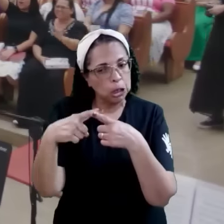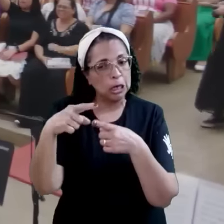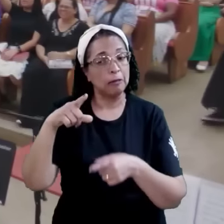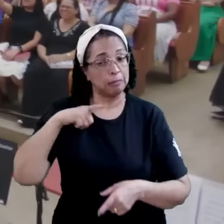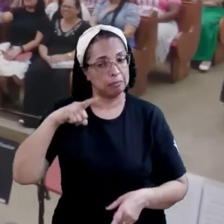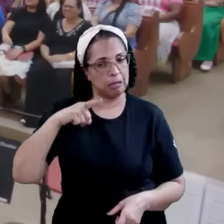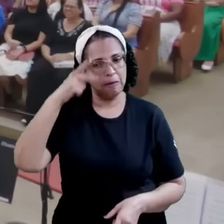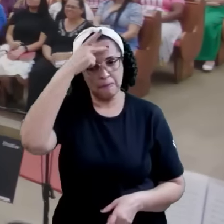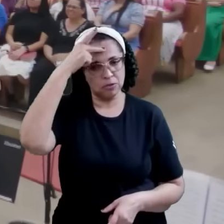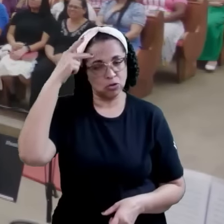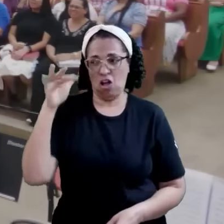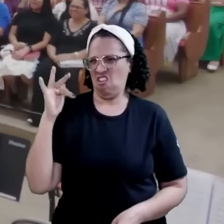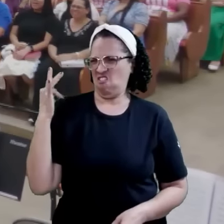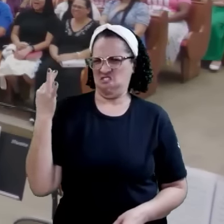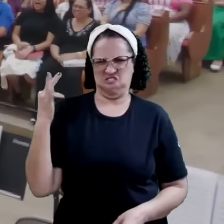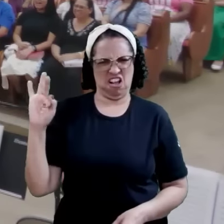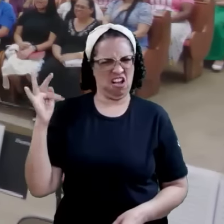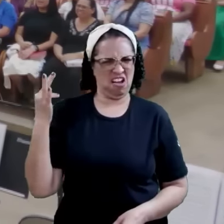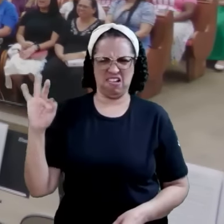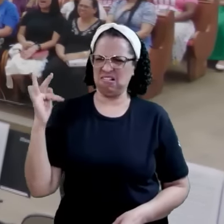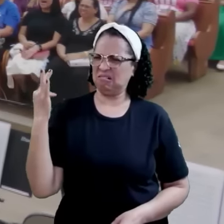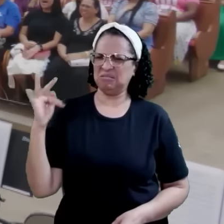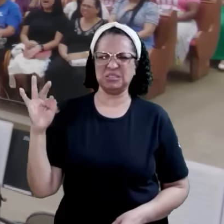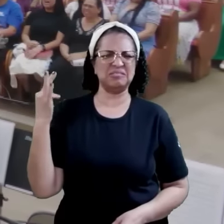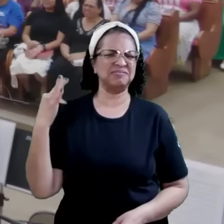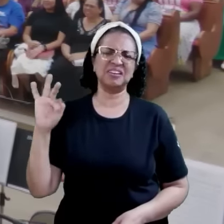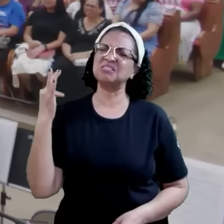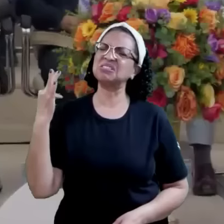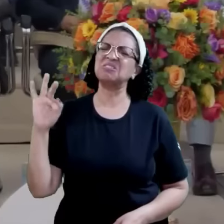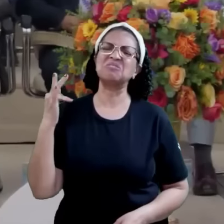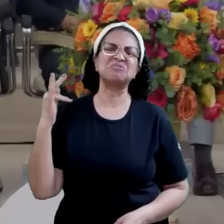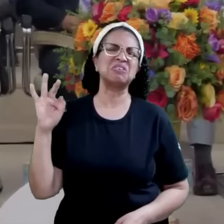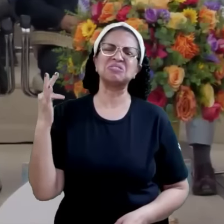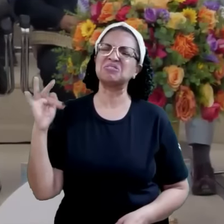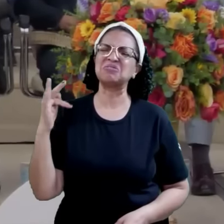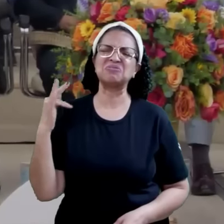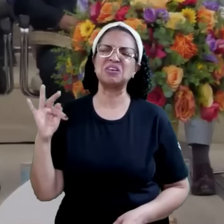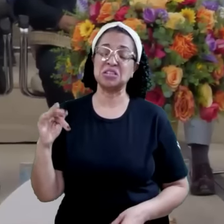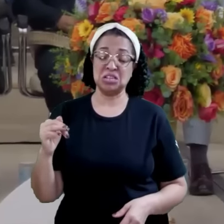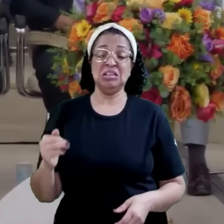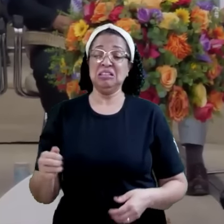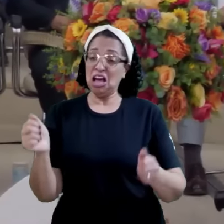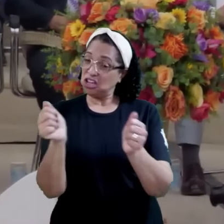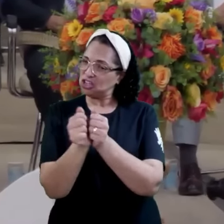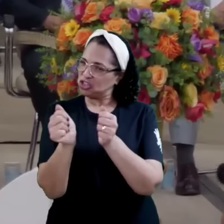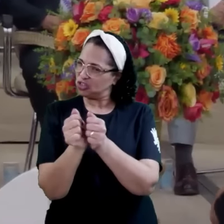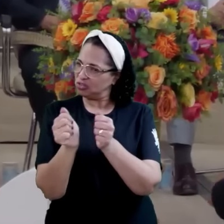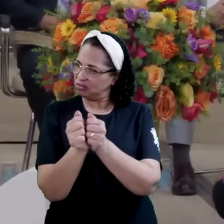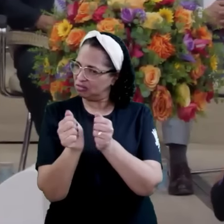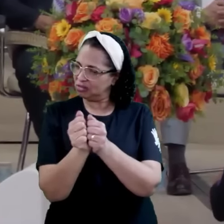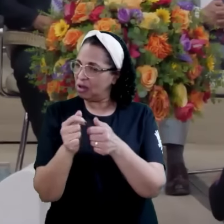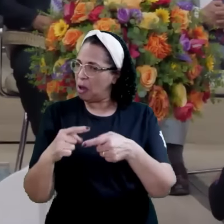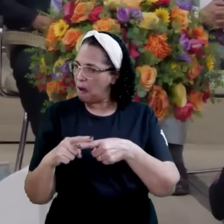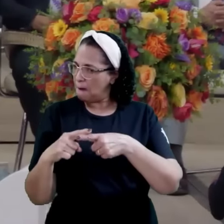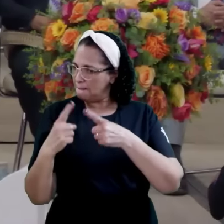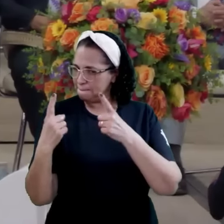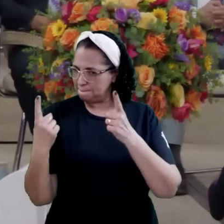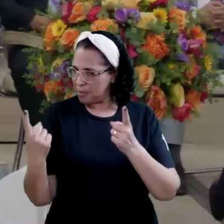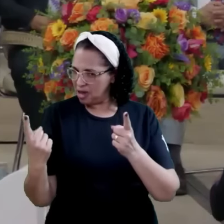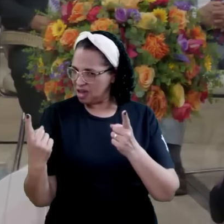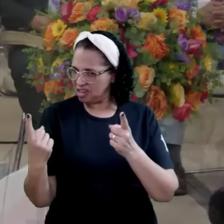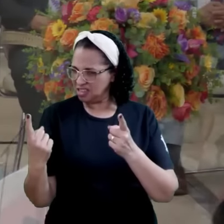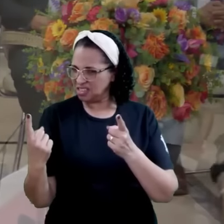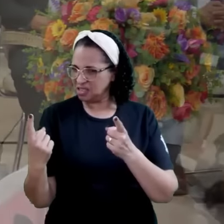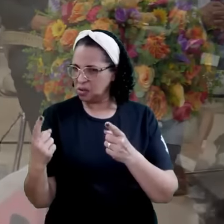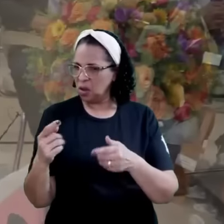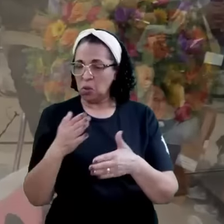tona para você quem é o sangue Sugar que quer colar em você por interesse te tratam pelo que você tem não pelo que você é